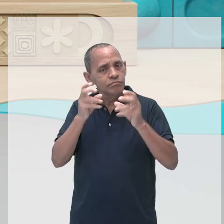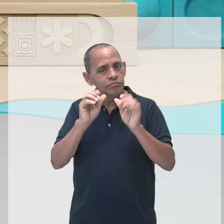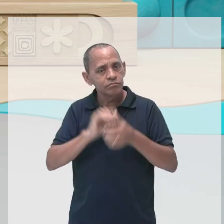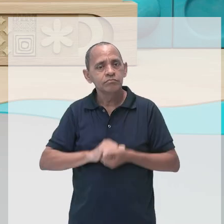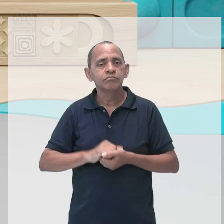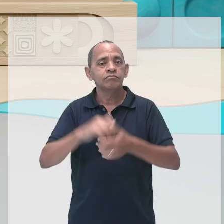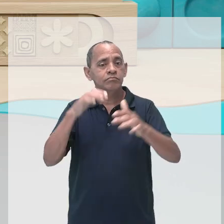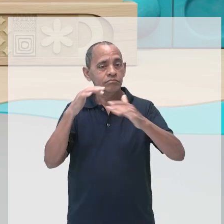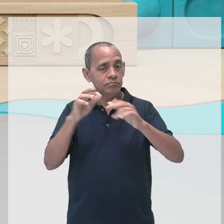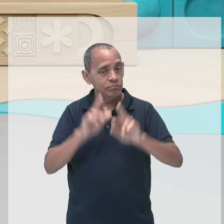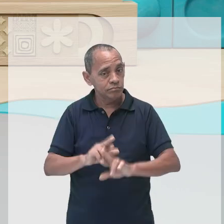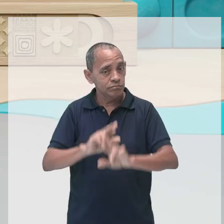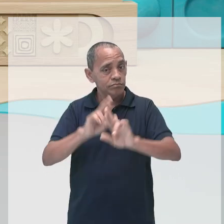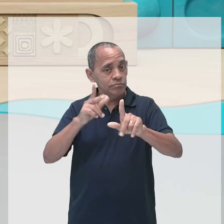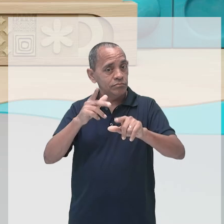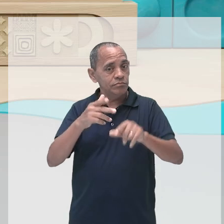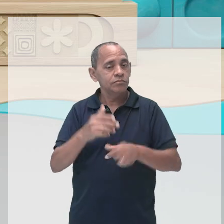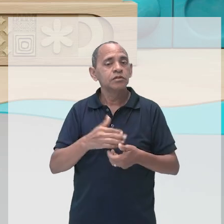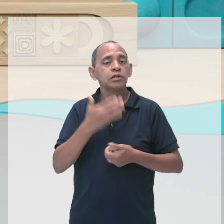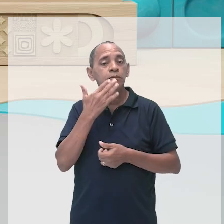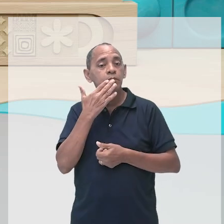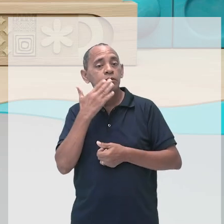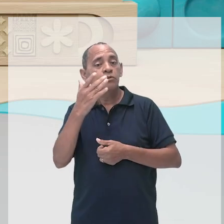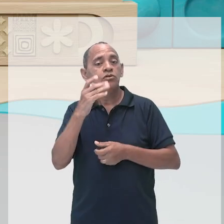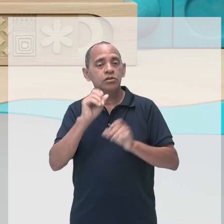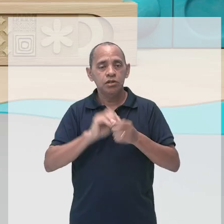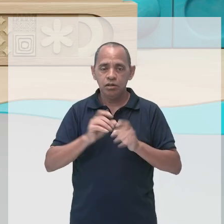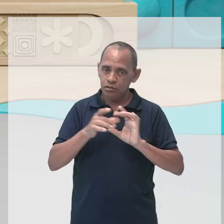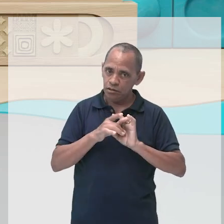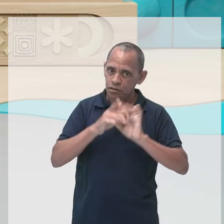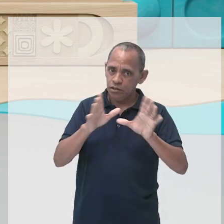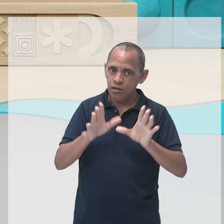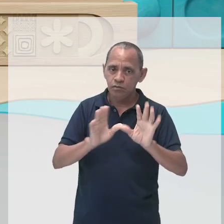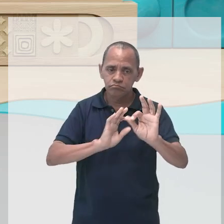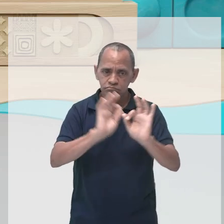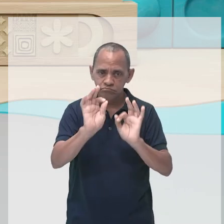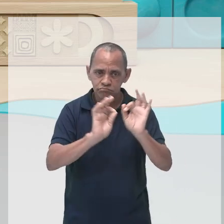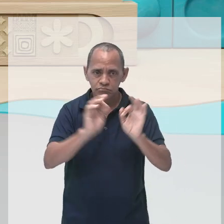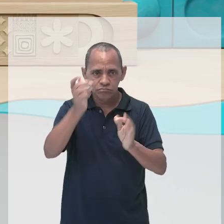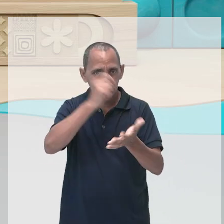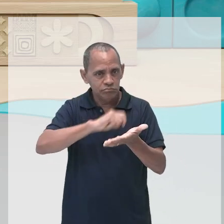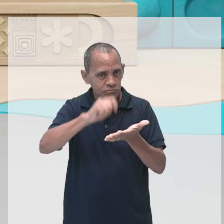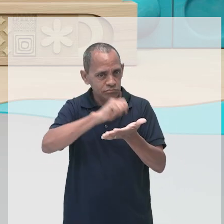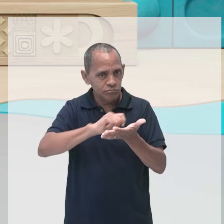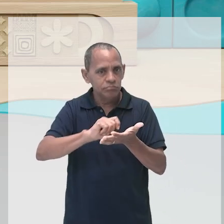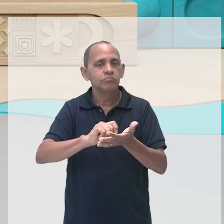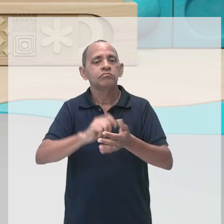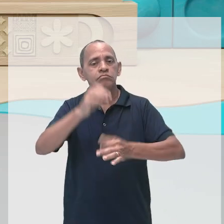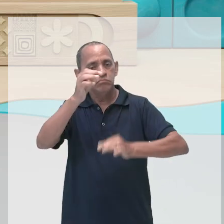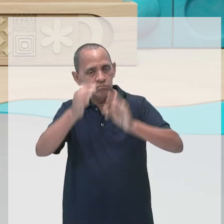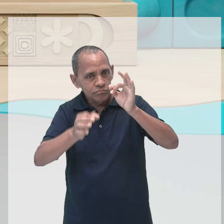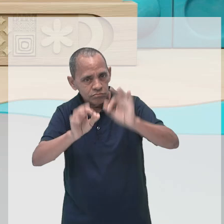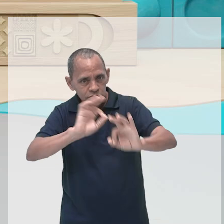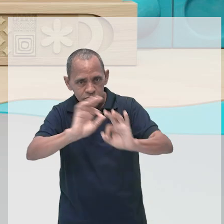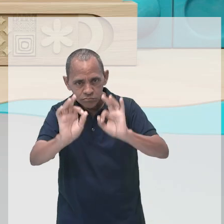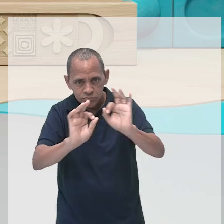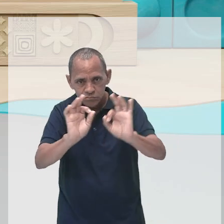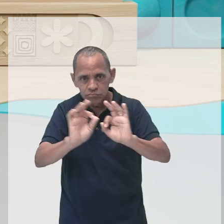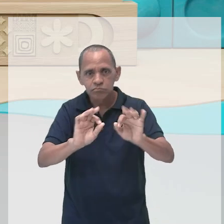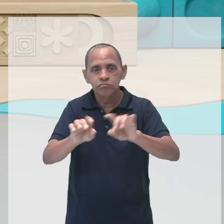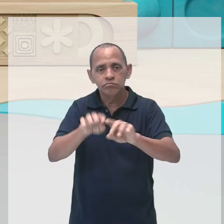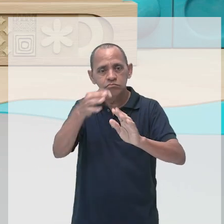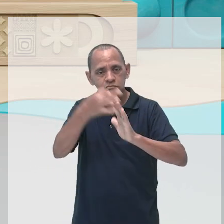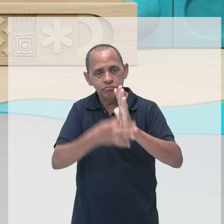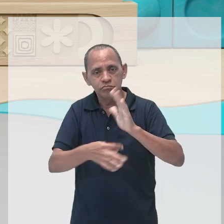movimentos diferentes que exigem também organizações diferentes na escrita, na construção do texto, ok? Então, você